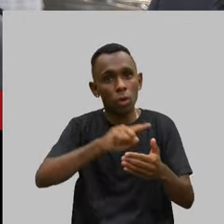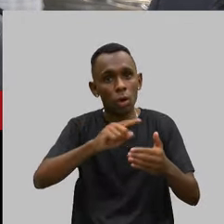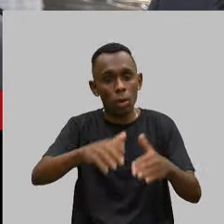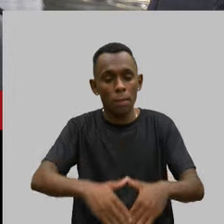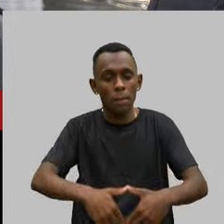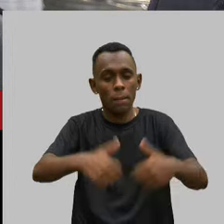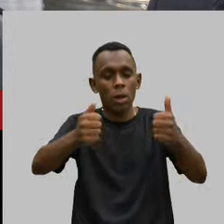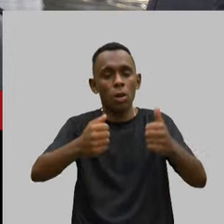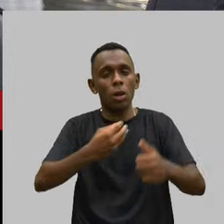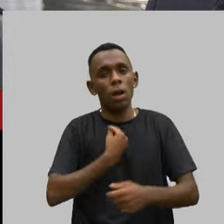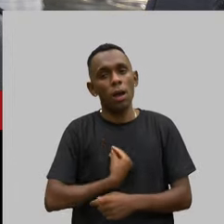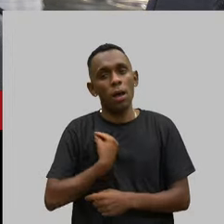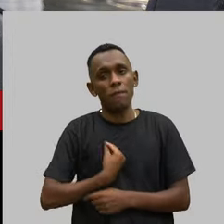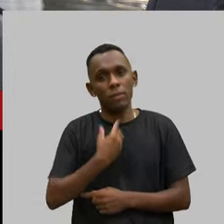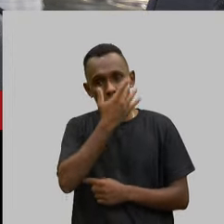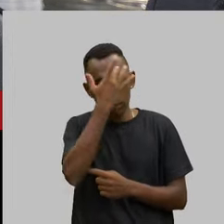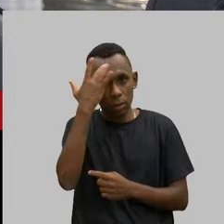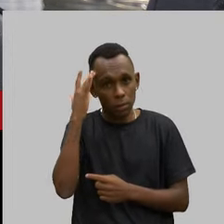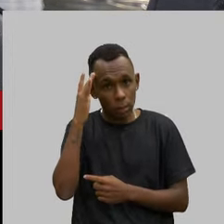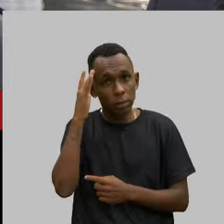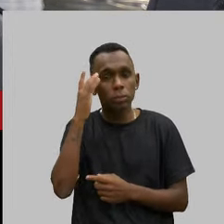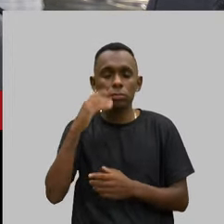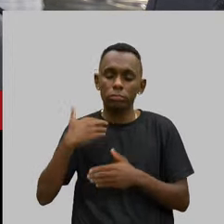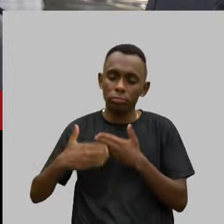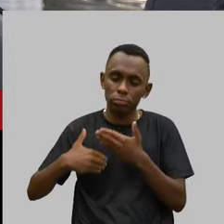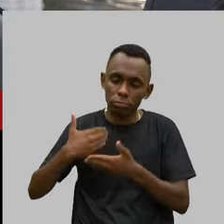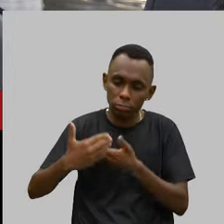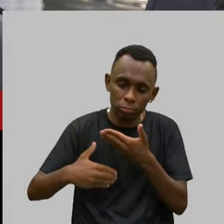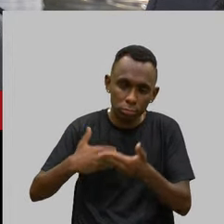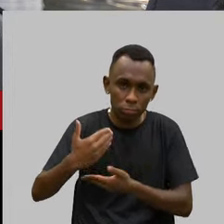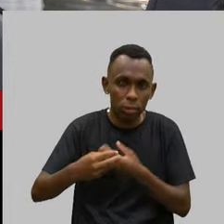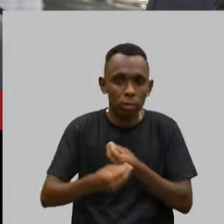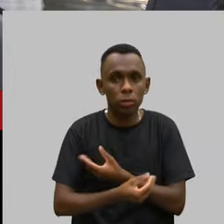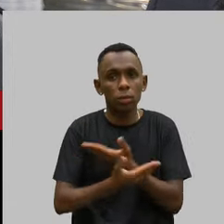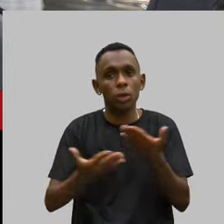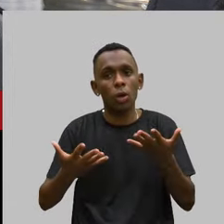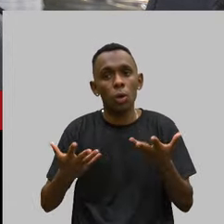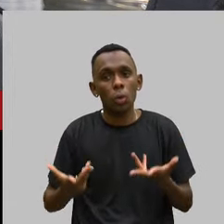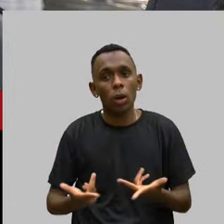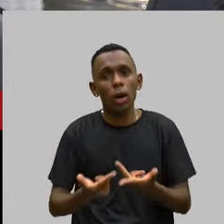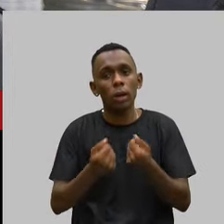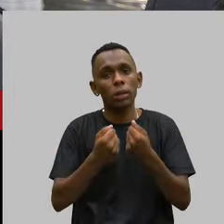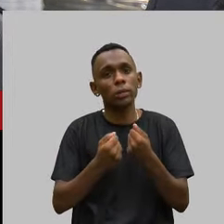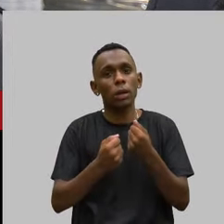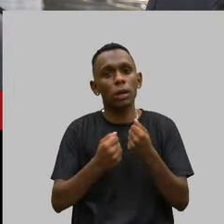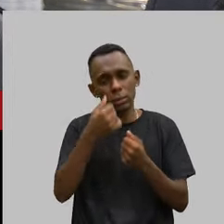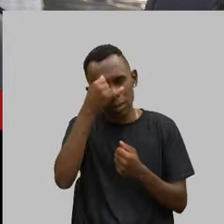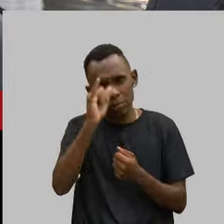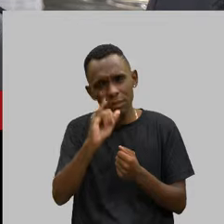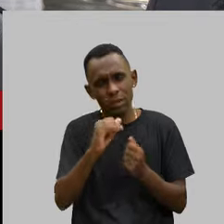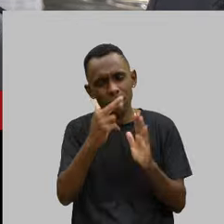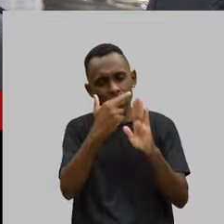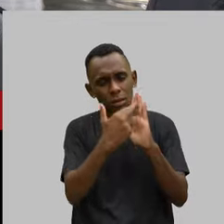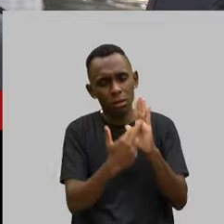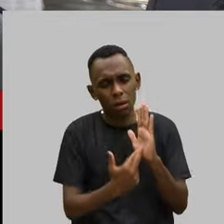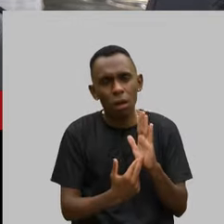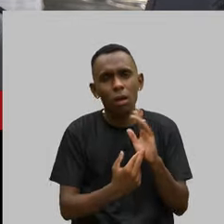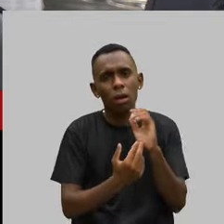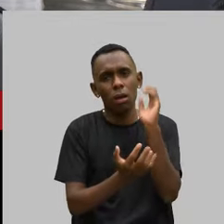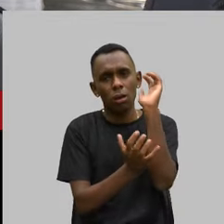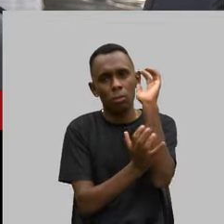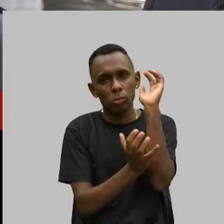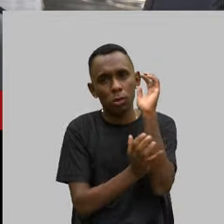cidadão e a gente trabalhar cada vez mais para uma entrega de qualidade menos burocrática mais digital para todos os